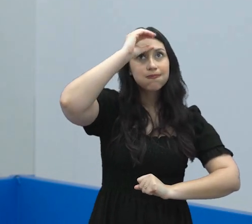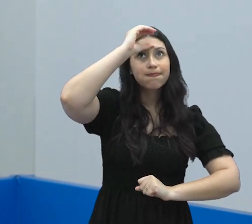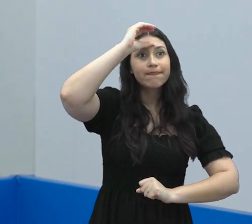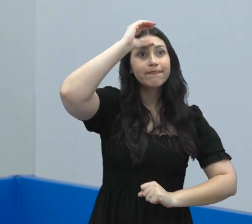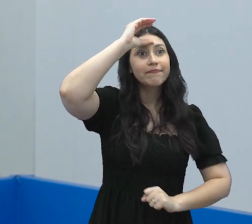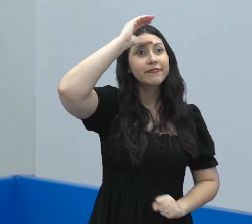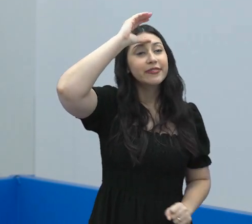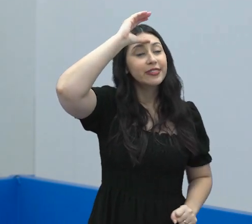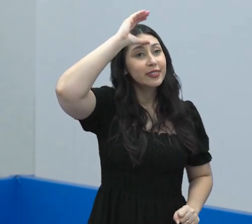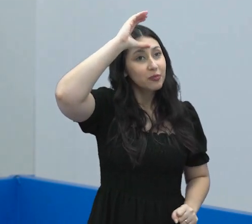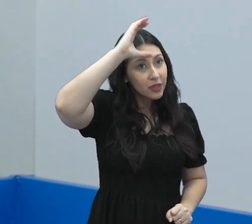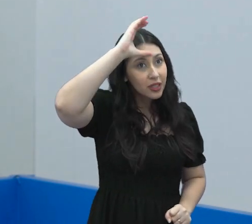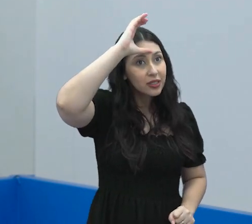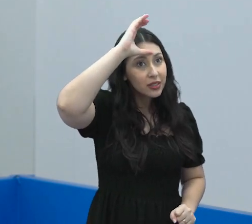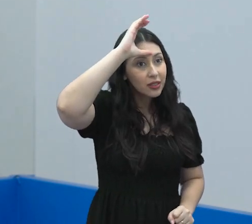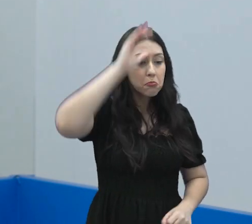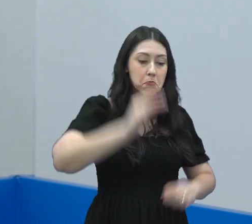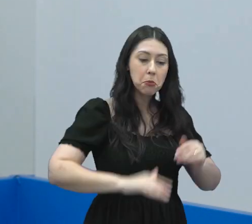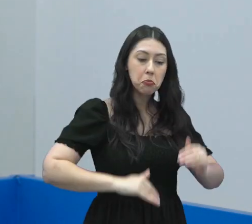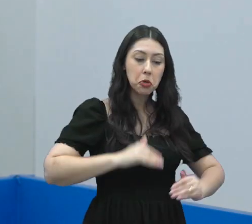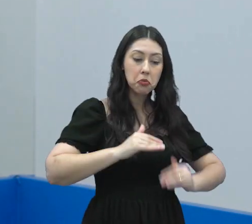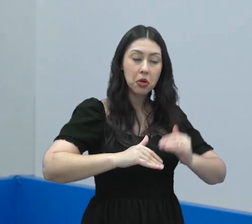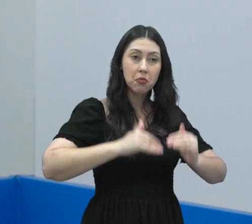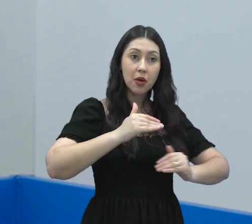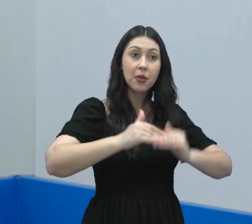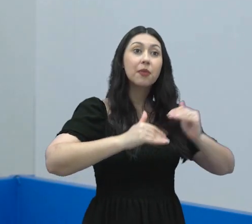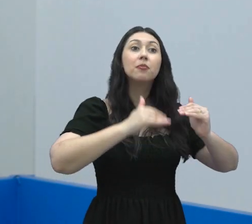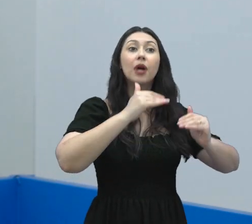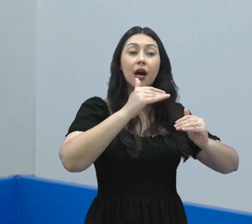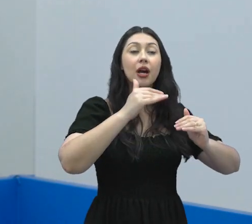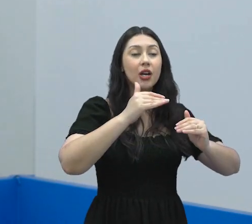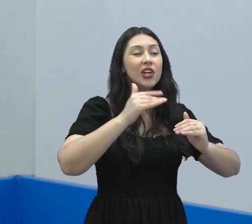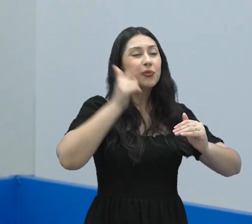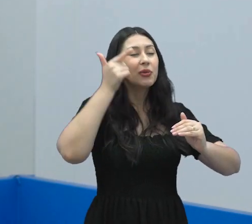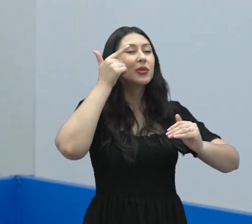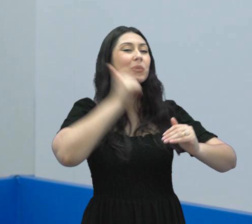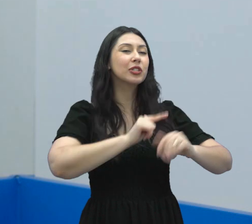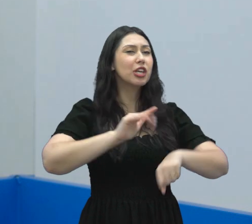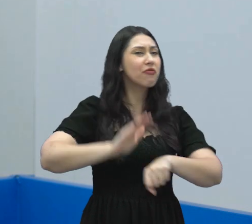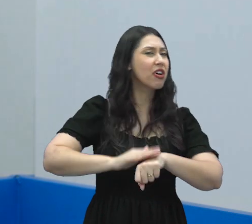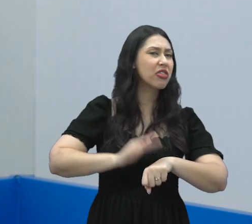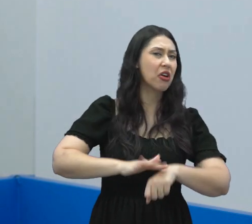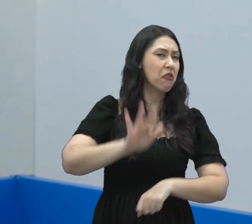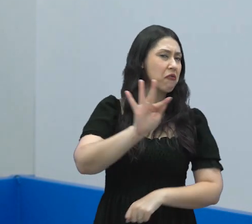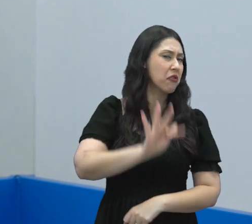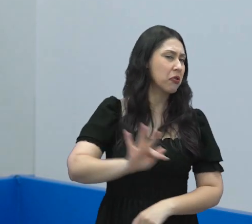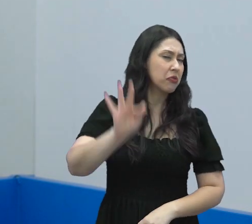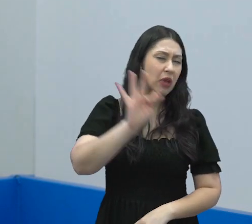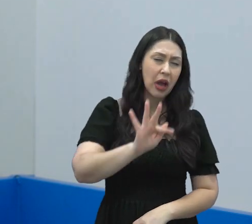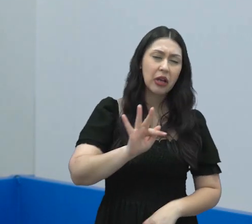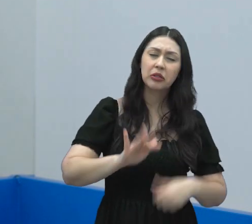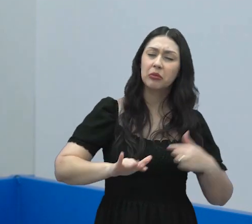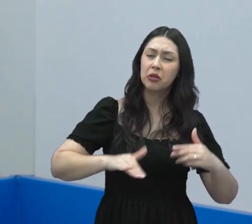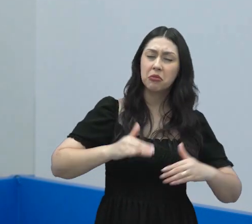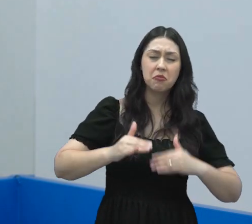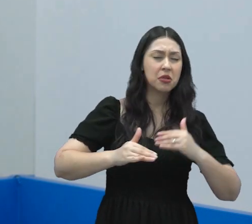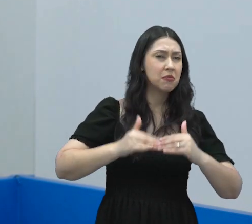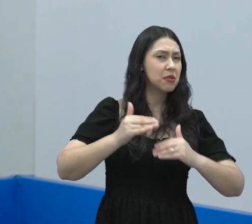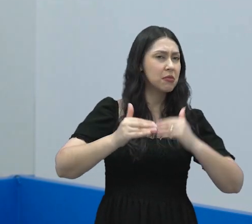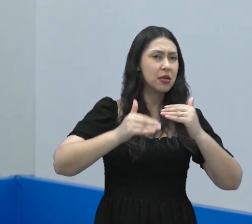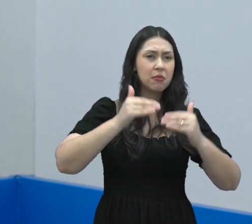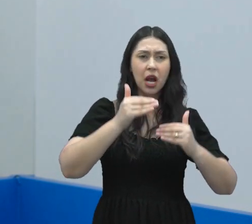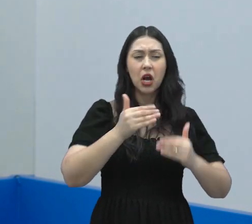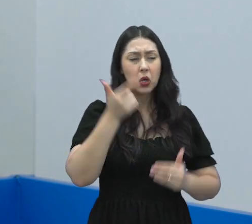a educação e o desenvolvimento para que ela venha a poder fazer uma universidade ou